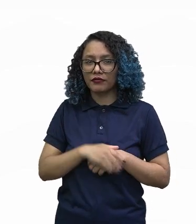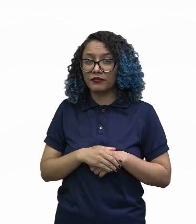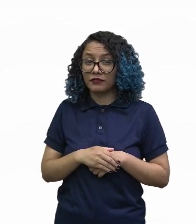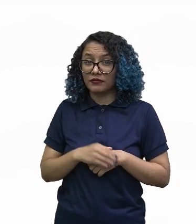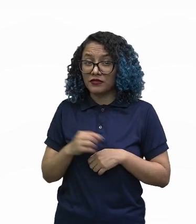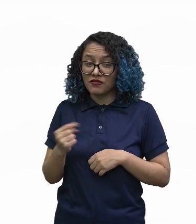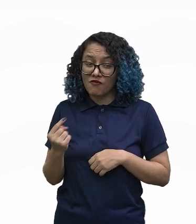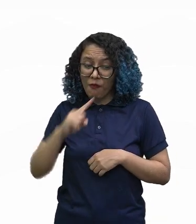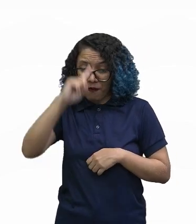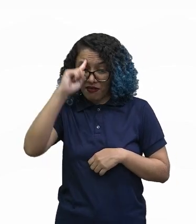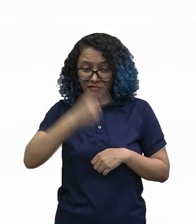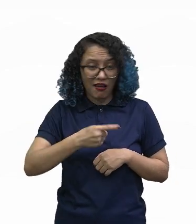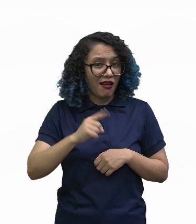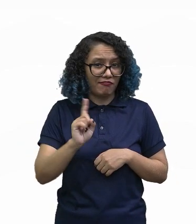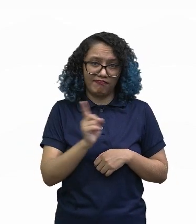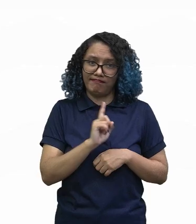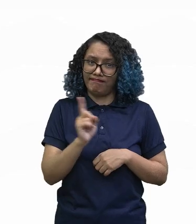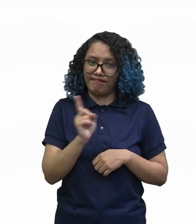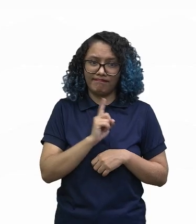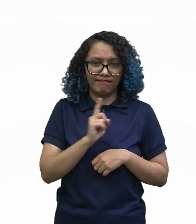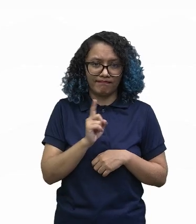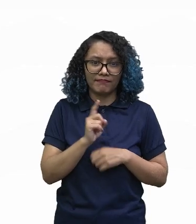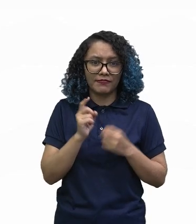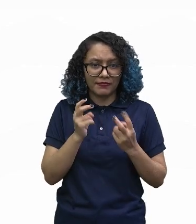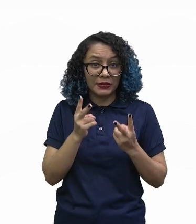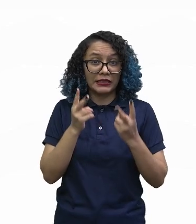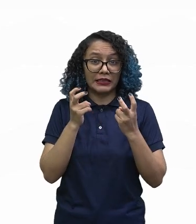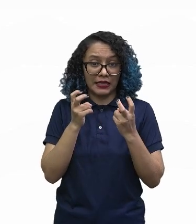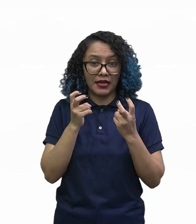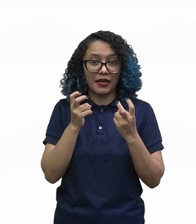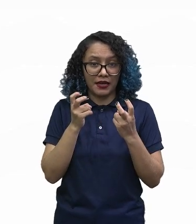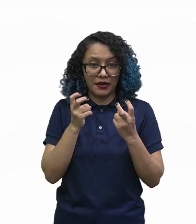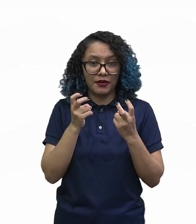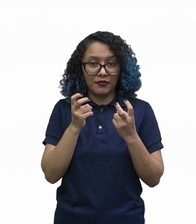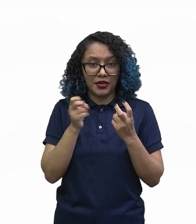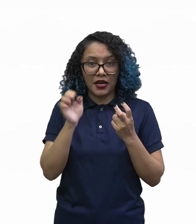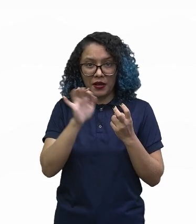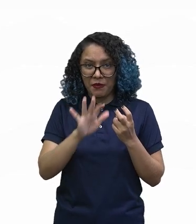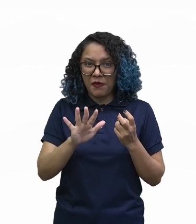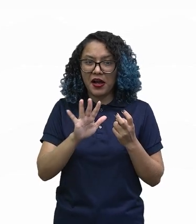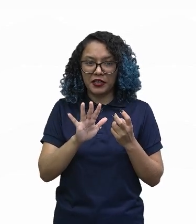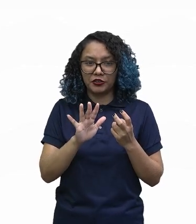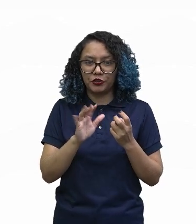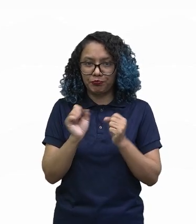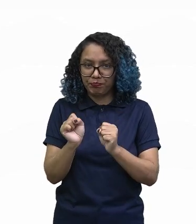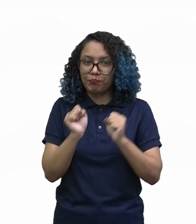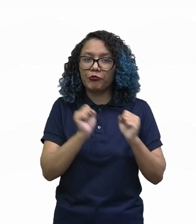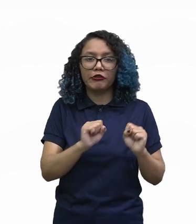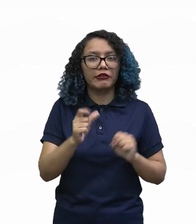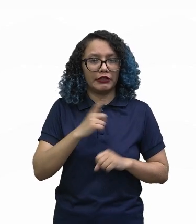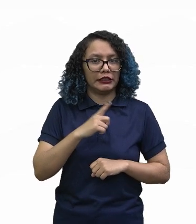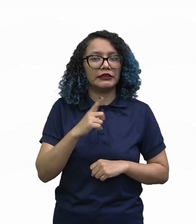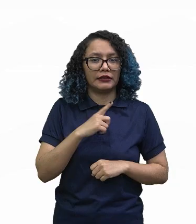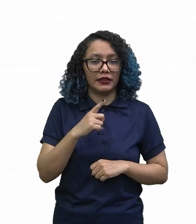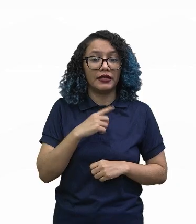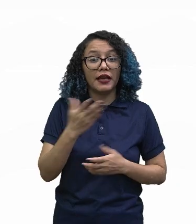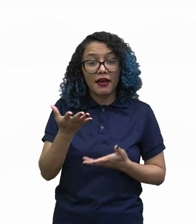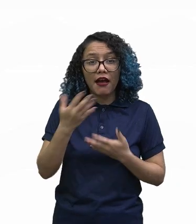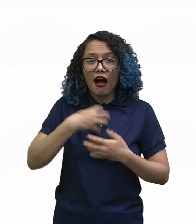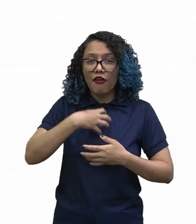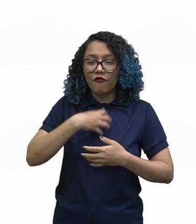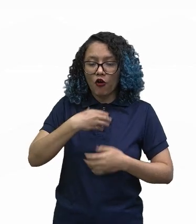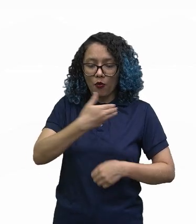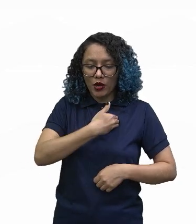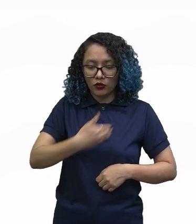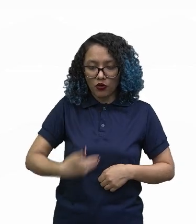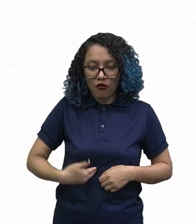já percebe aí o quão poderosa é uma imagem, tá? E é assim que o Estado brasileiro